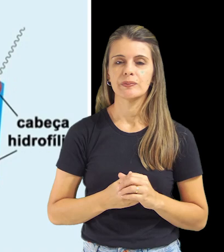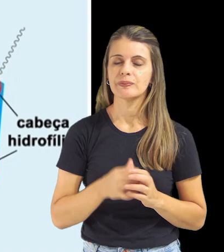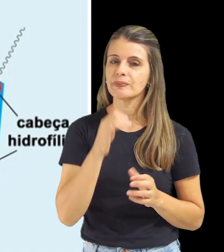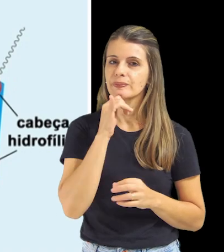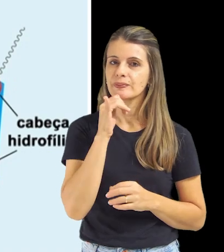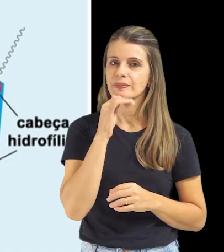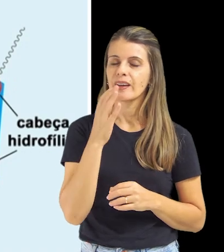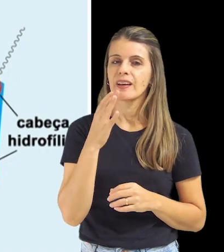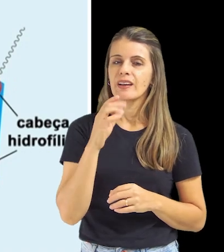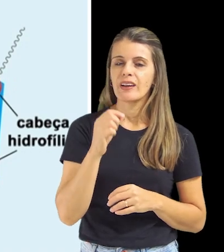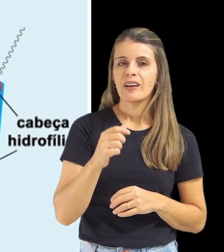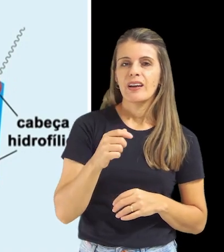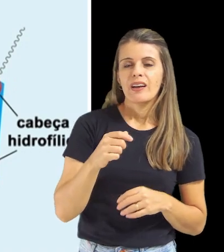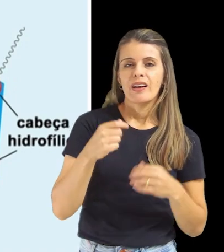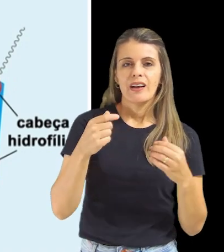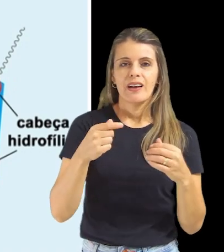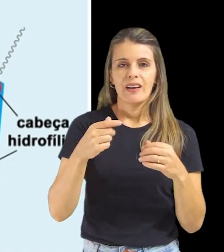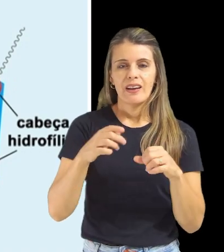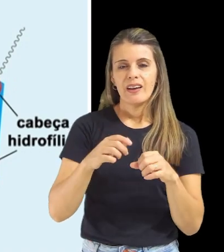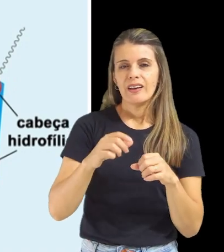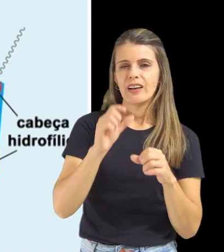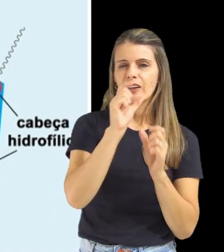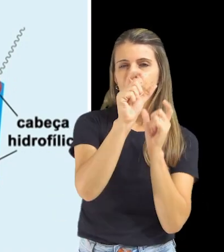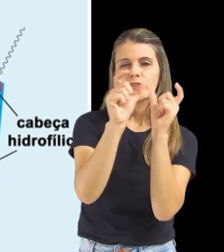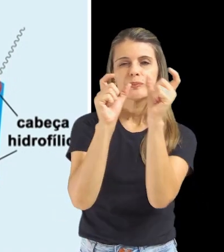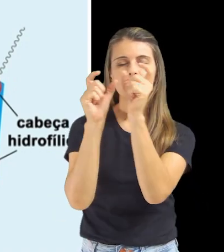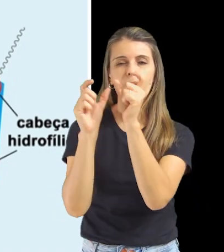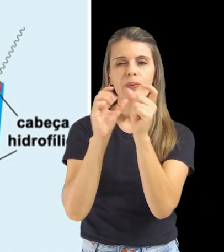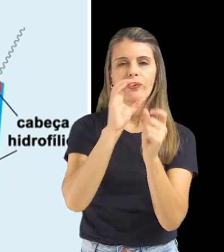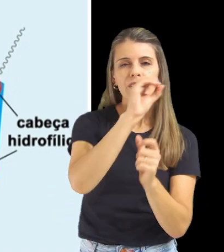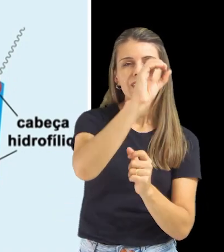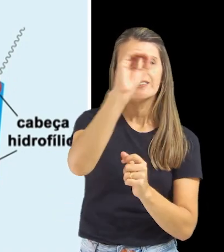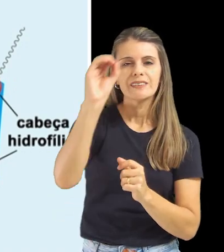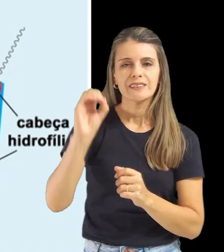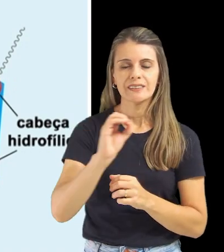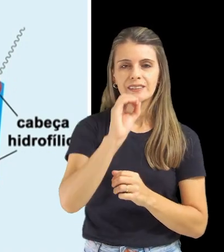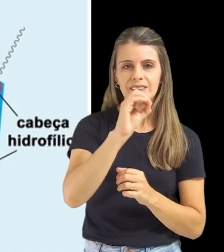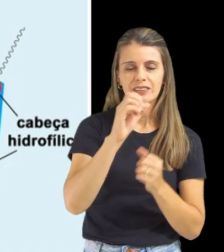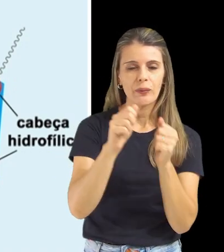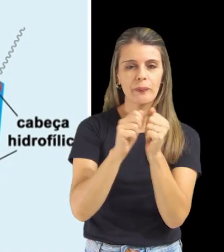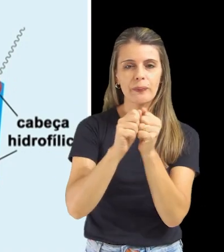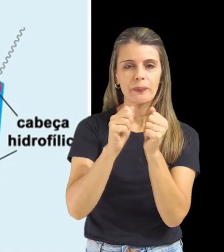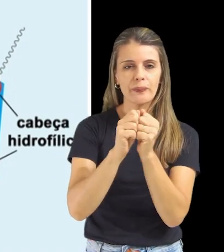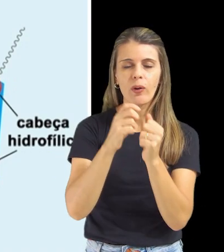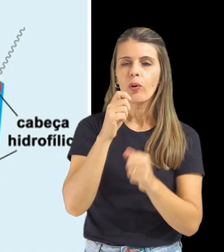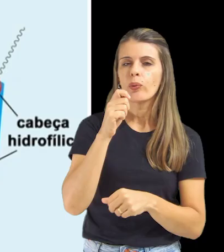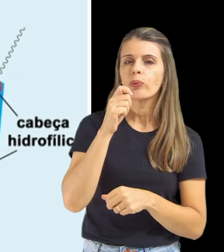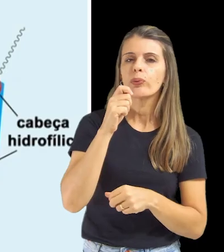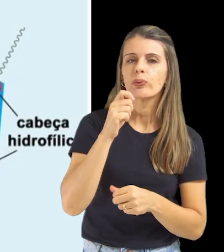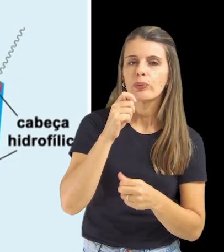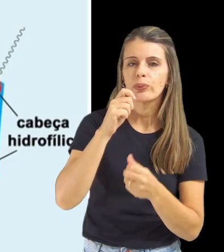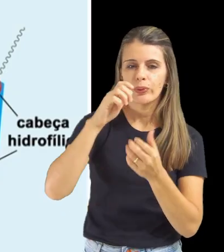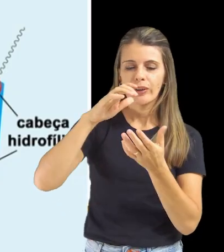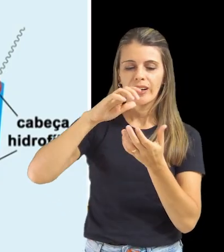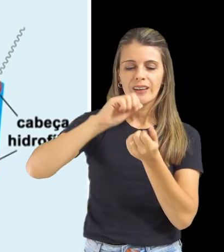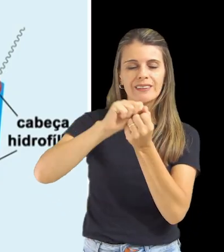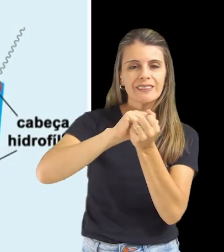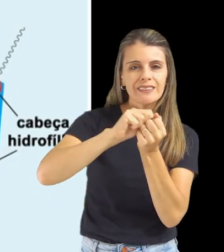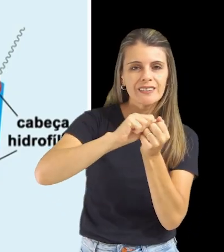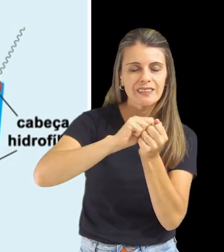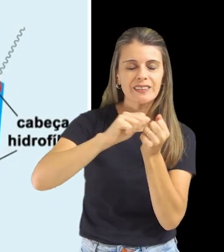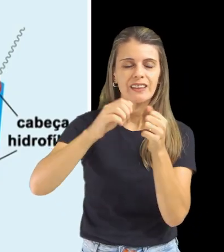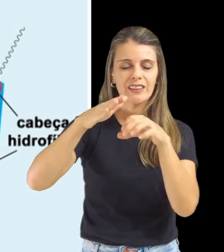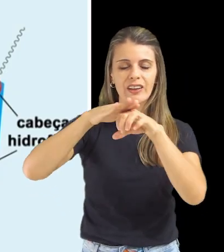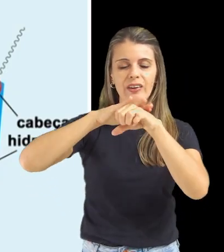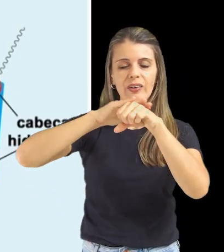Bolha de sabão, né, formado por fosfolipídios. É interessante essa questão da bolha de sabão, né? Ela é formada por